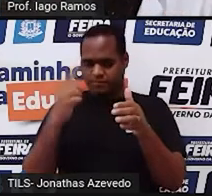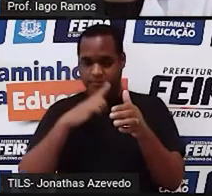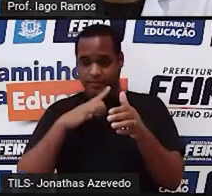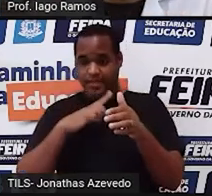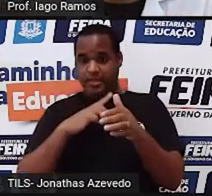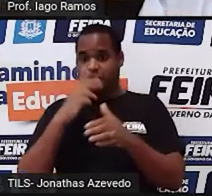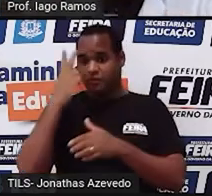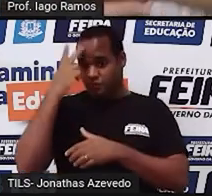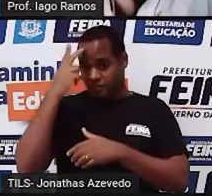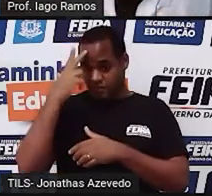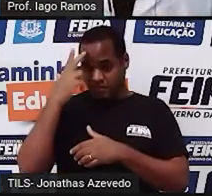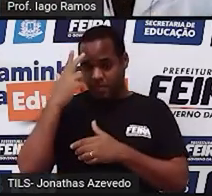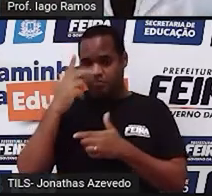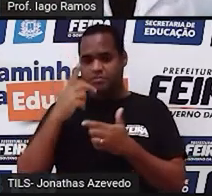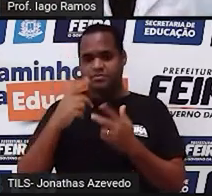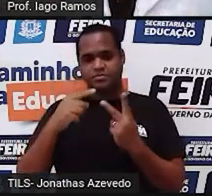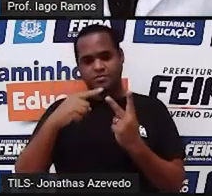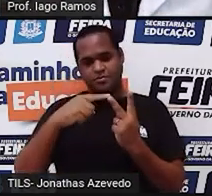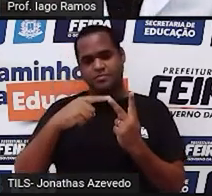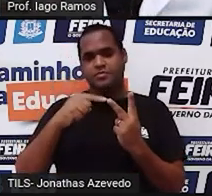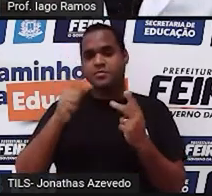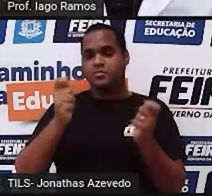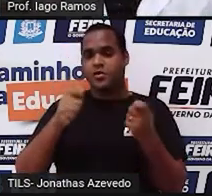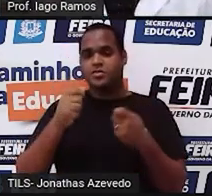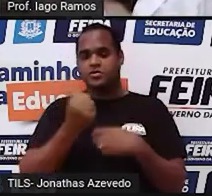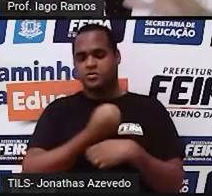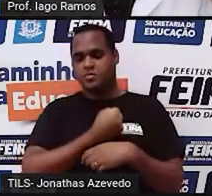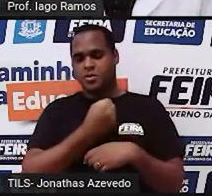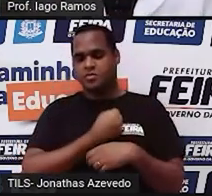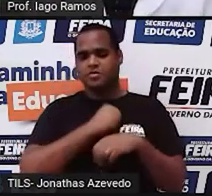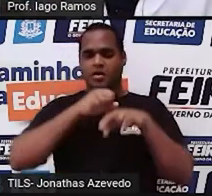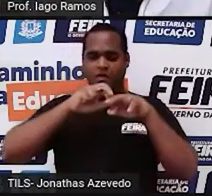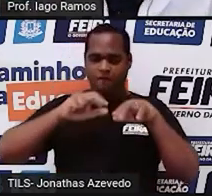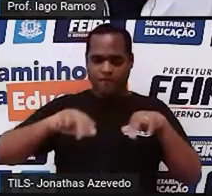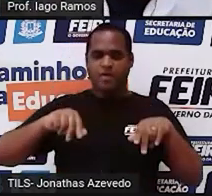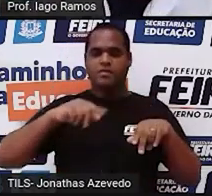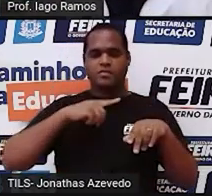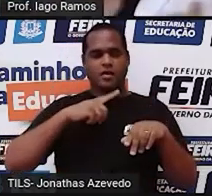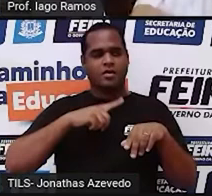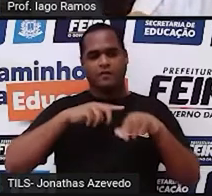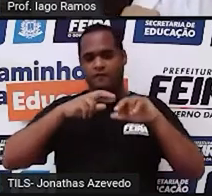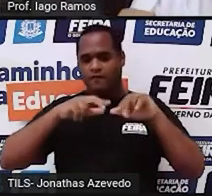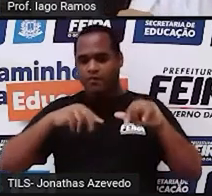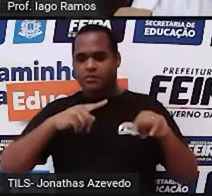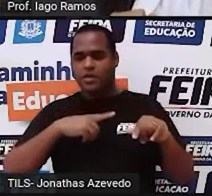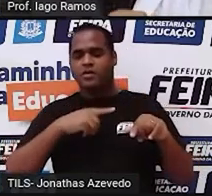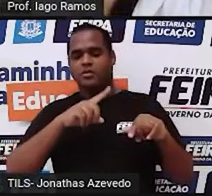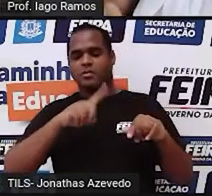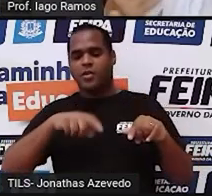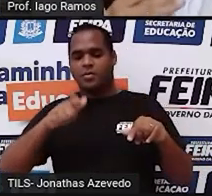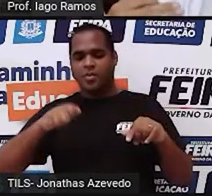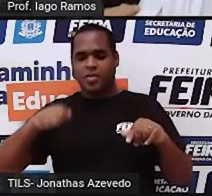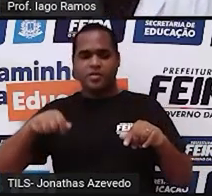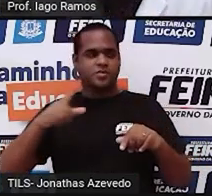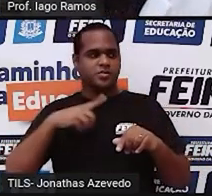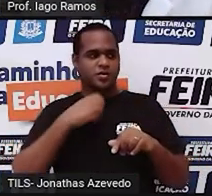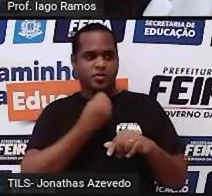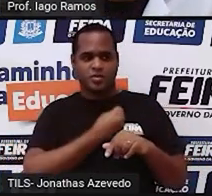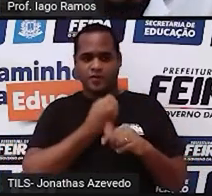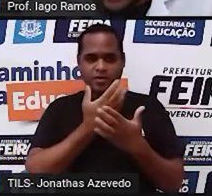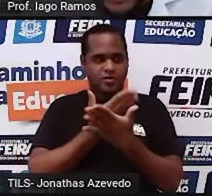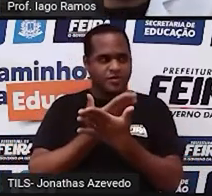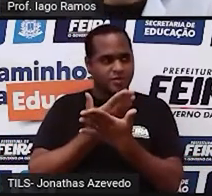de números reais e são todos os números que você todos os tipos de número que você já estudou até aqui